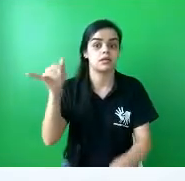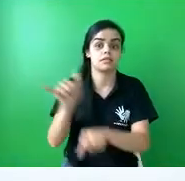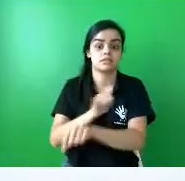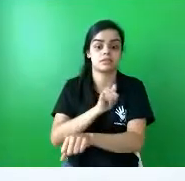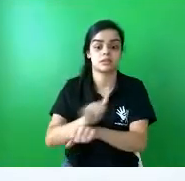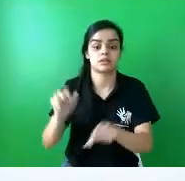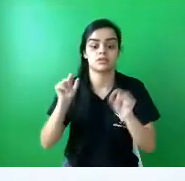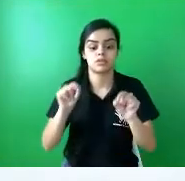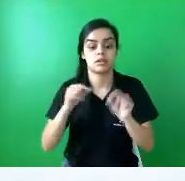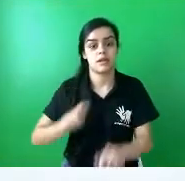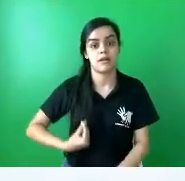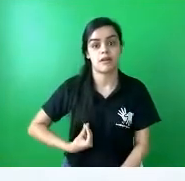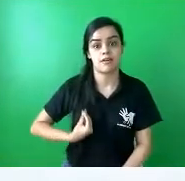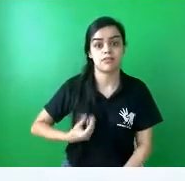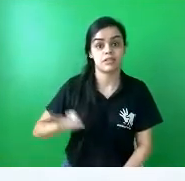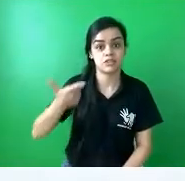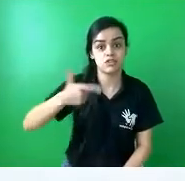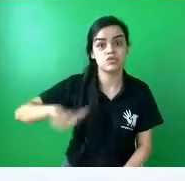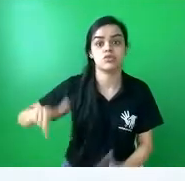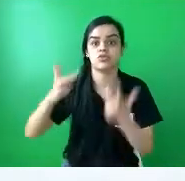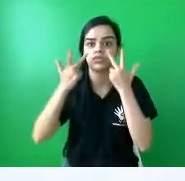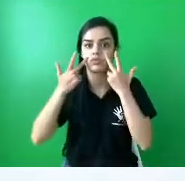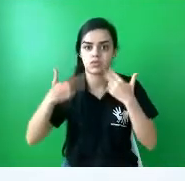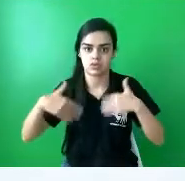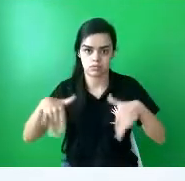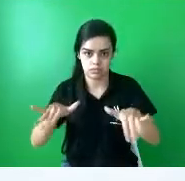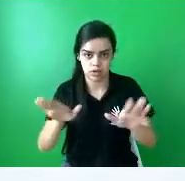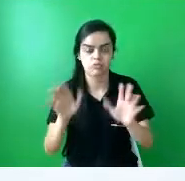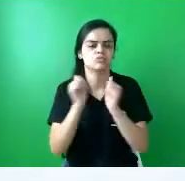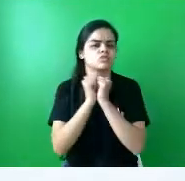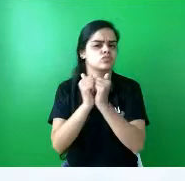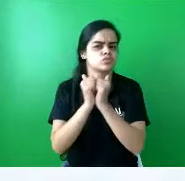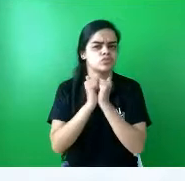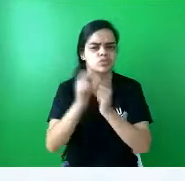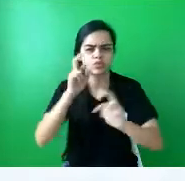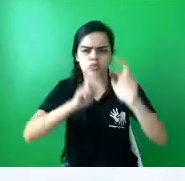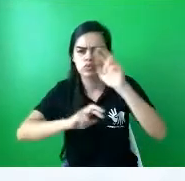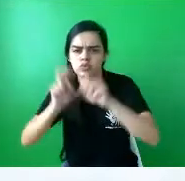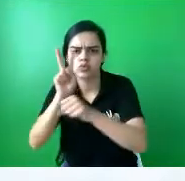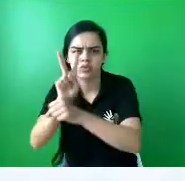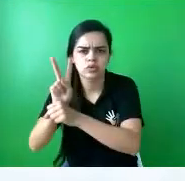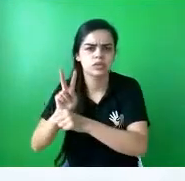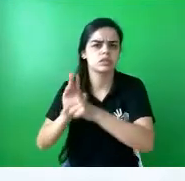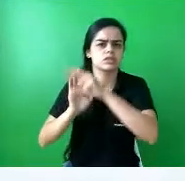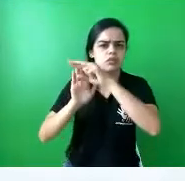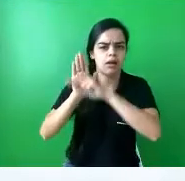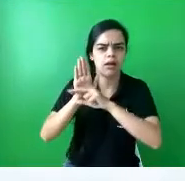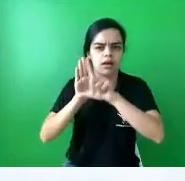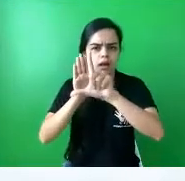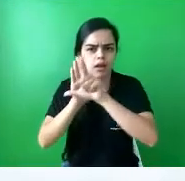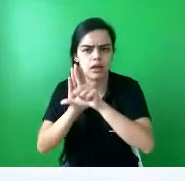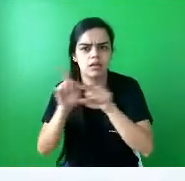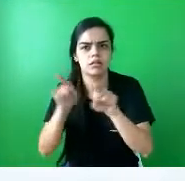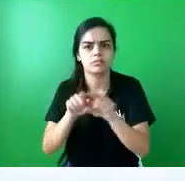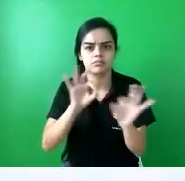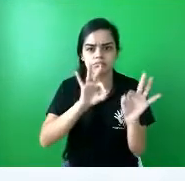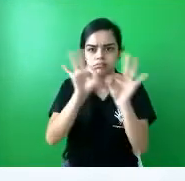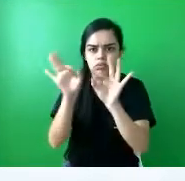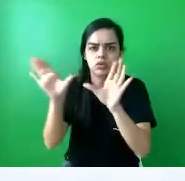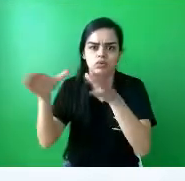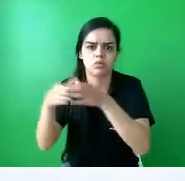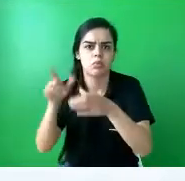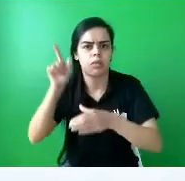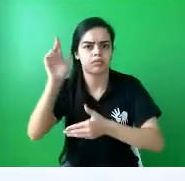forma que a vida volte ao normal. Então, estaremos o tempo todo monitorando normas, leis, estaremos acompanhando o Congresso,